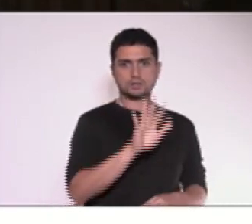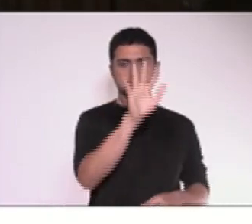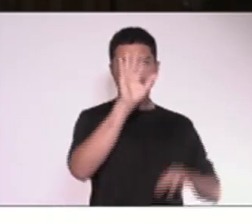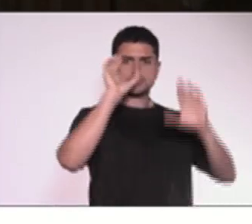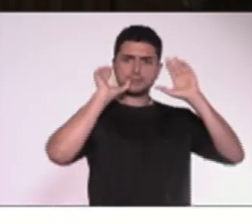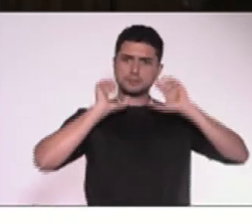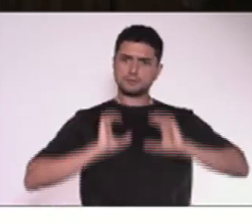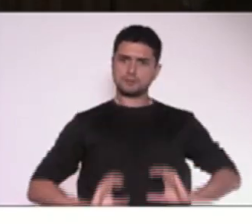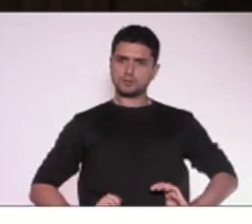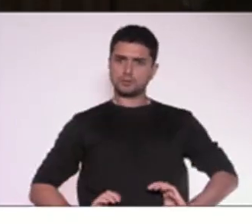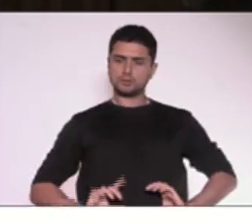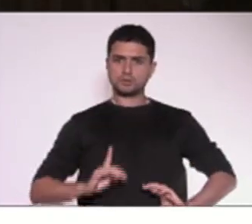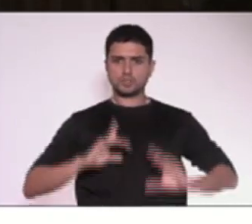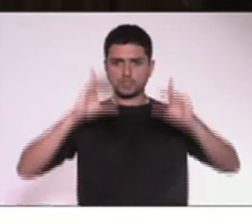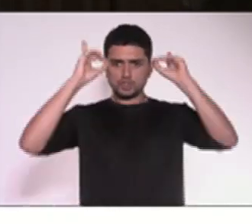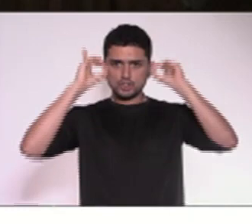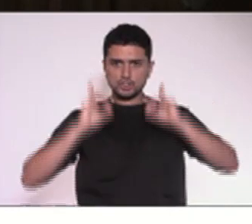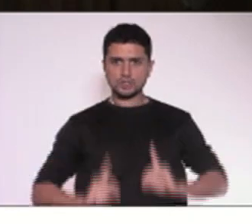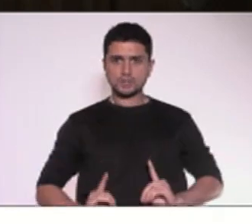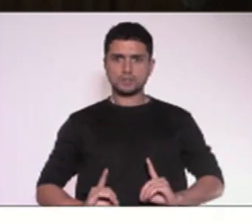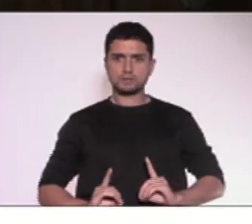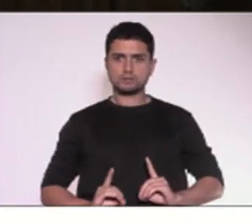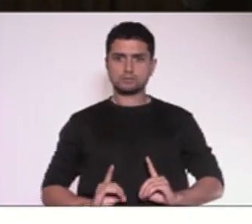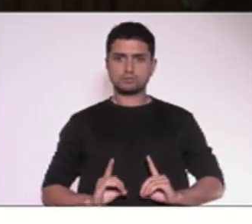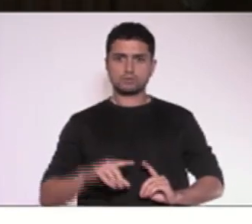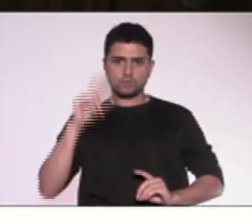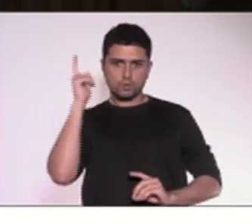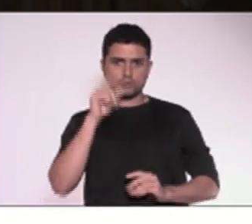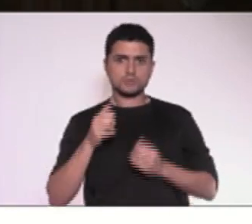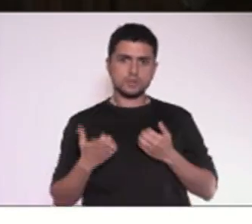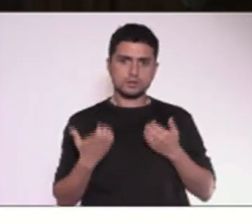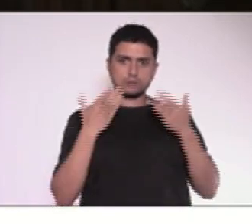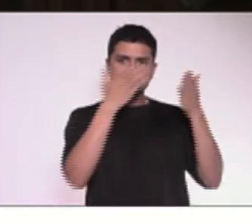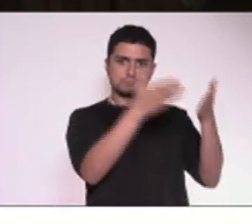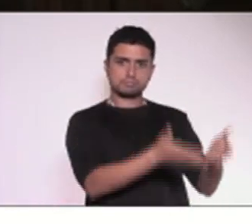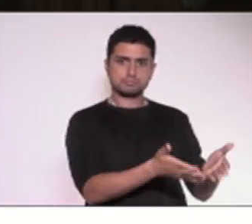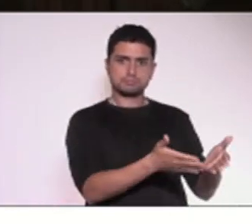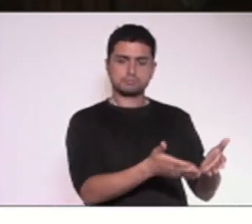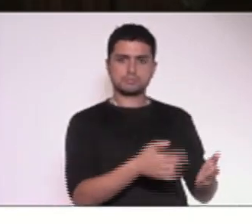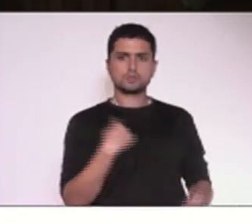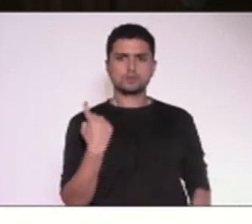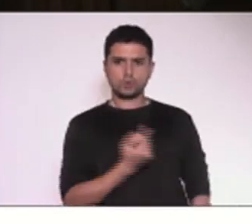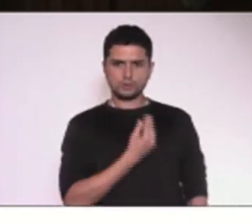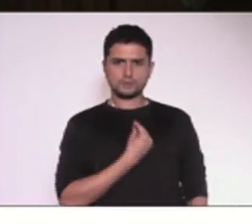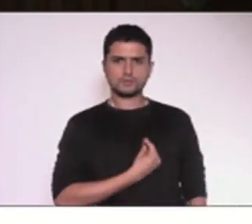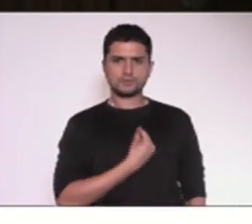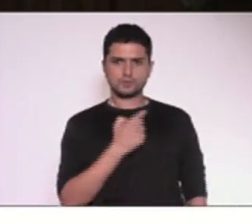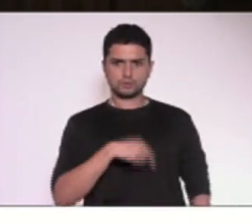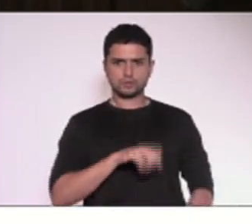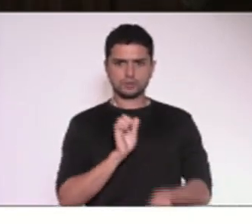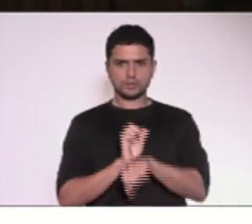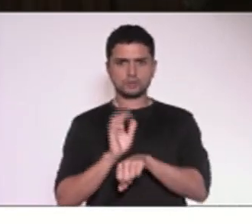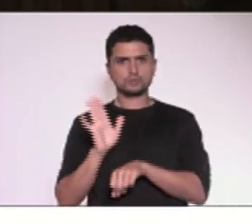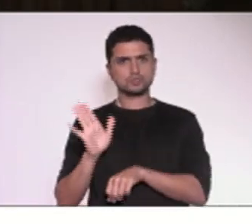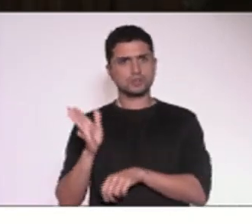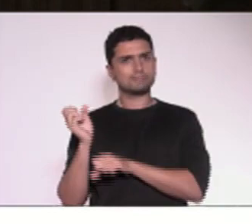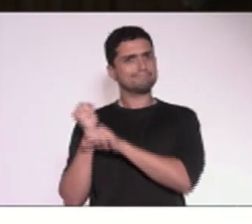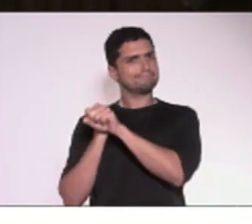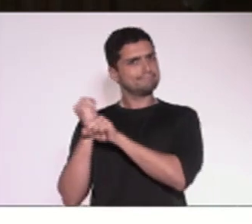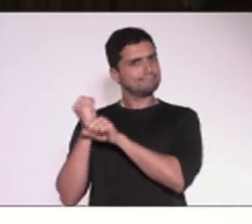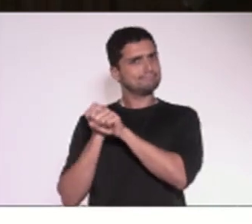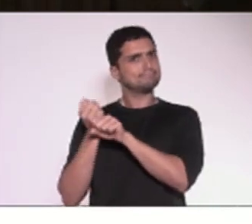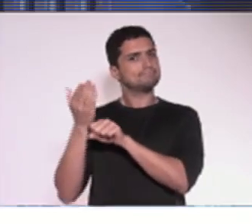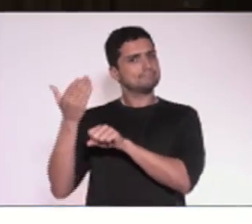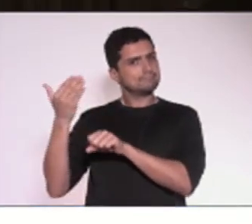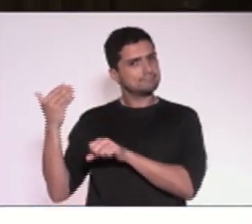civilidade, que o direito chegue lá. Vivemos nesse estado, há décadas atrás, a política